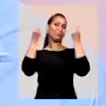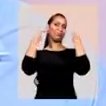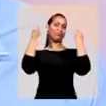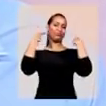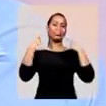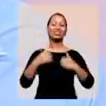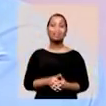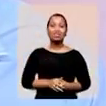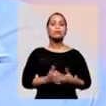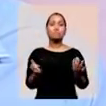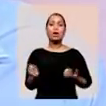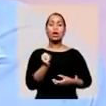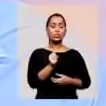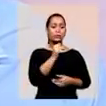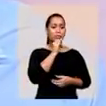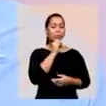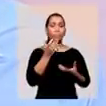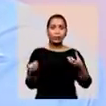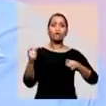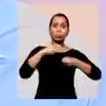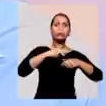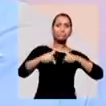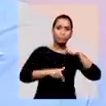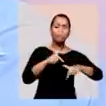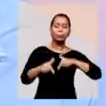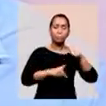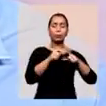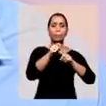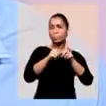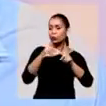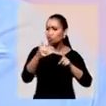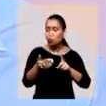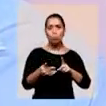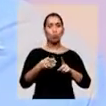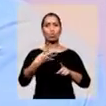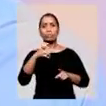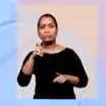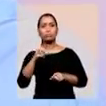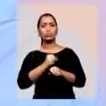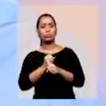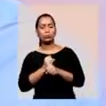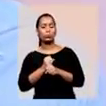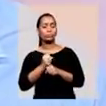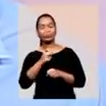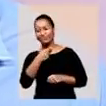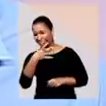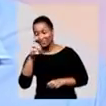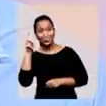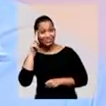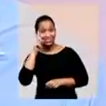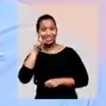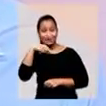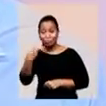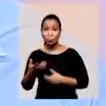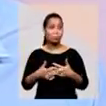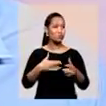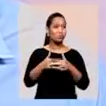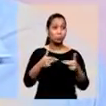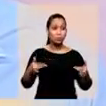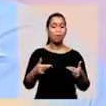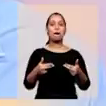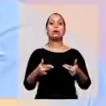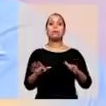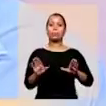elas saem no mercado querendo voltar de qualquer forma no próximo mês, a 45 dias ou a qualquer custo. E isso,